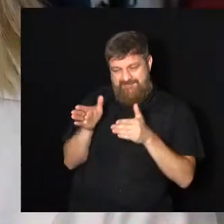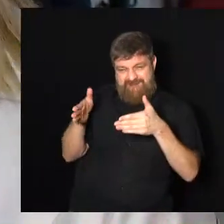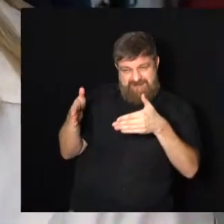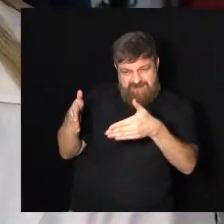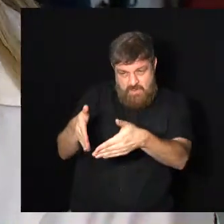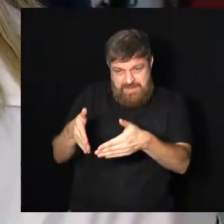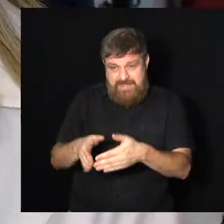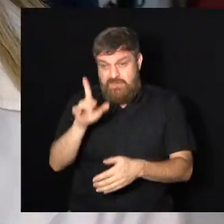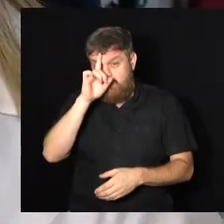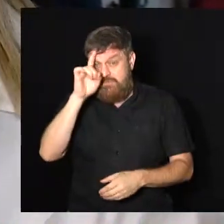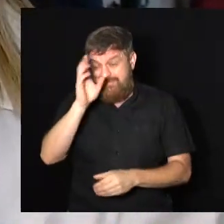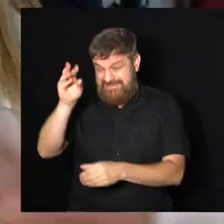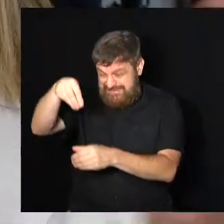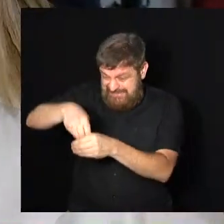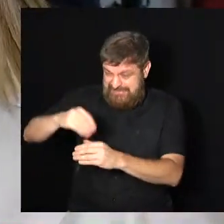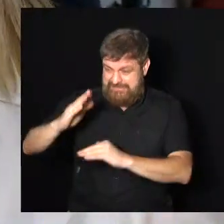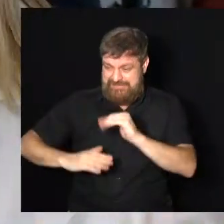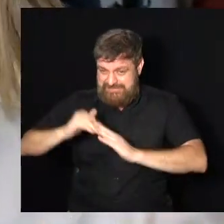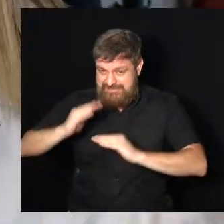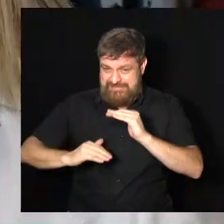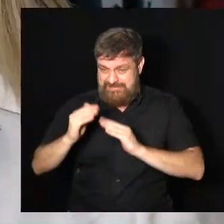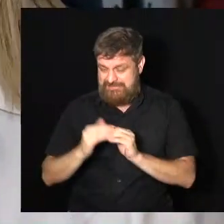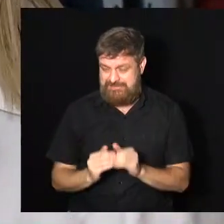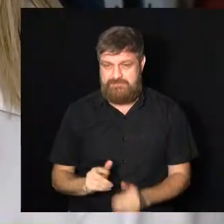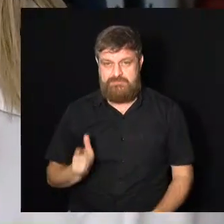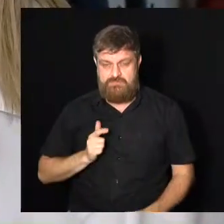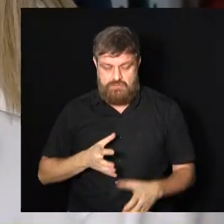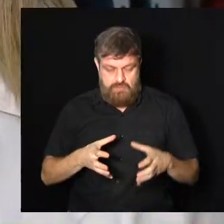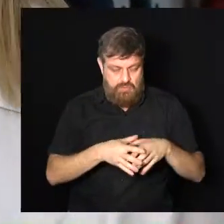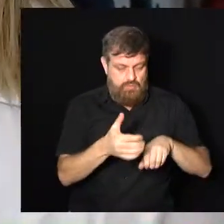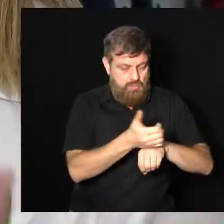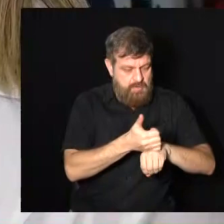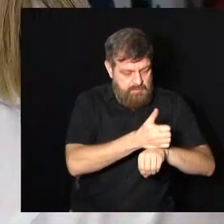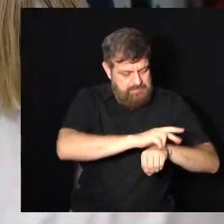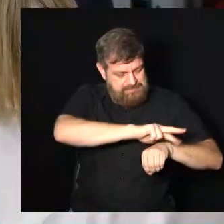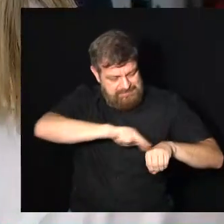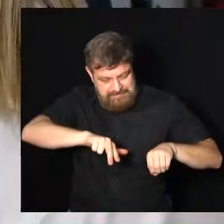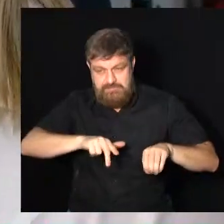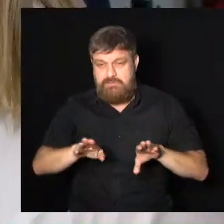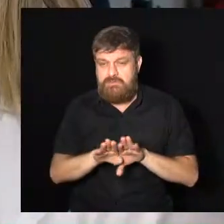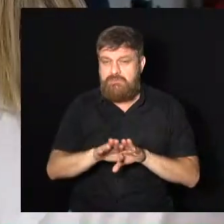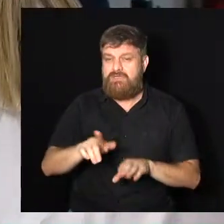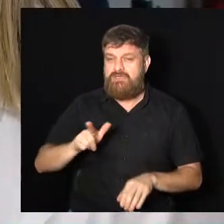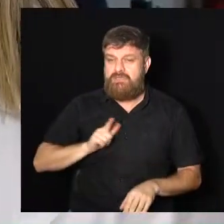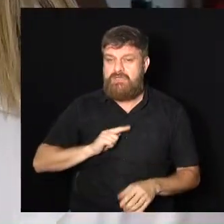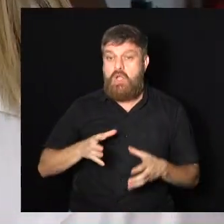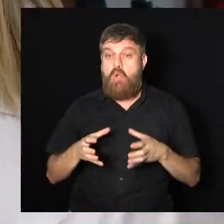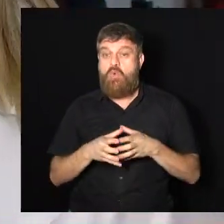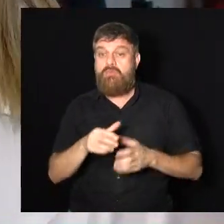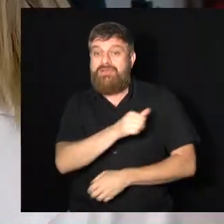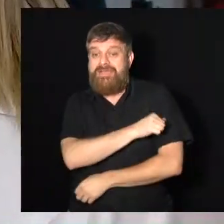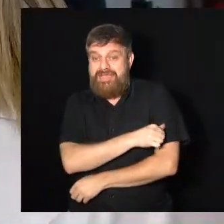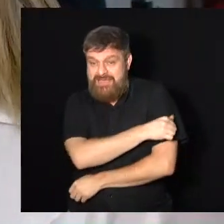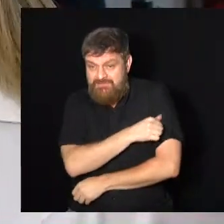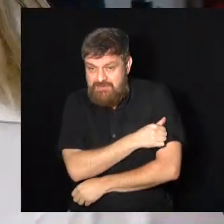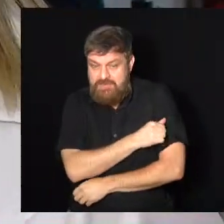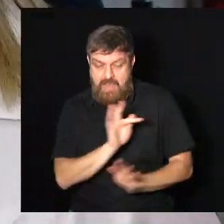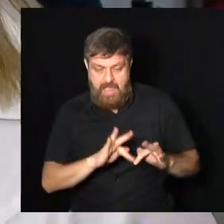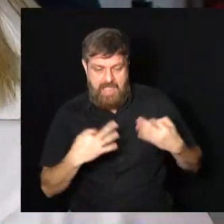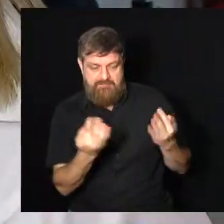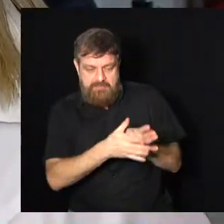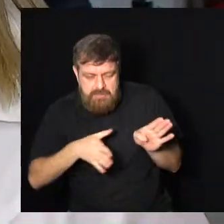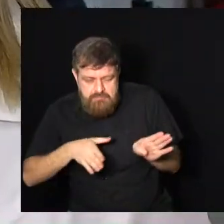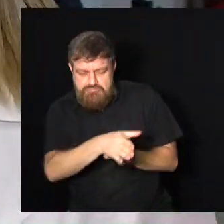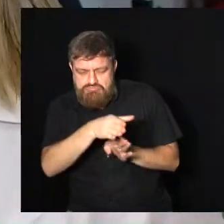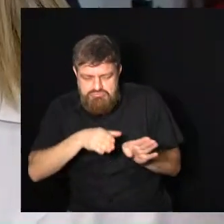dentro do hospital com ações diretamente nas equipes multiprofissionais, Temos também a equipe de enfermagem trabalhando com os familiares e